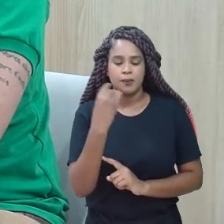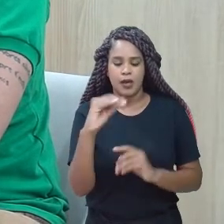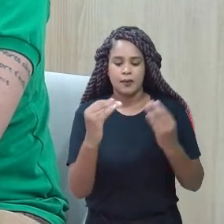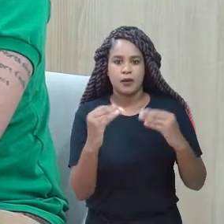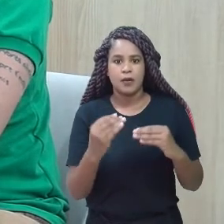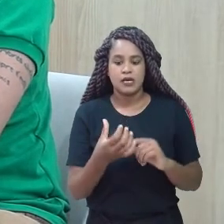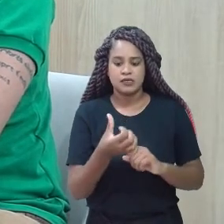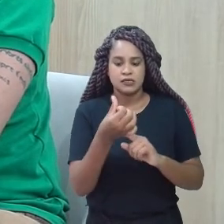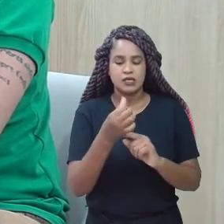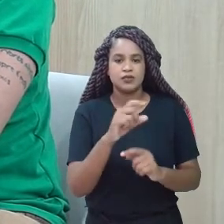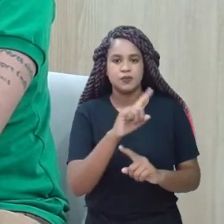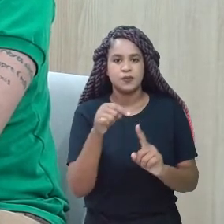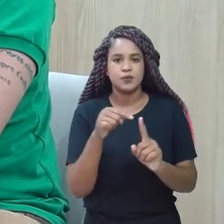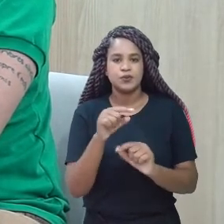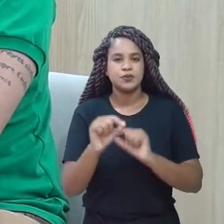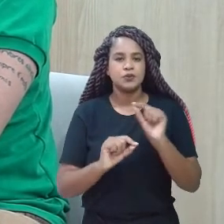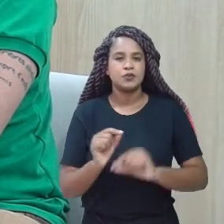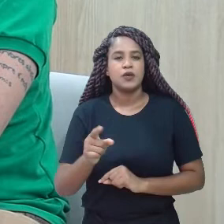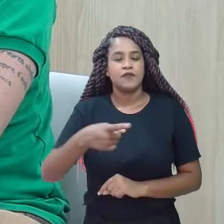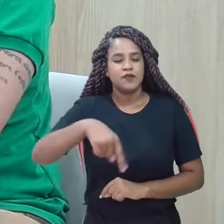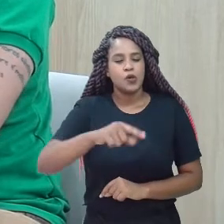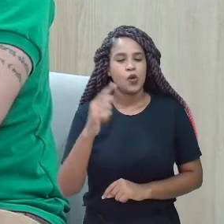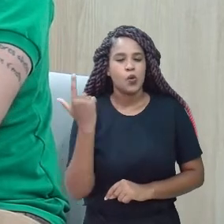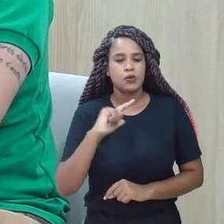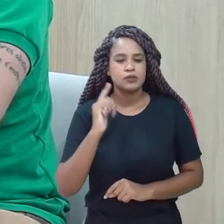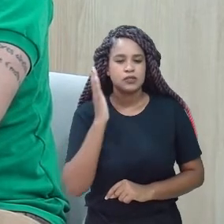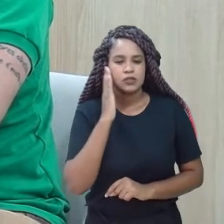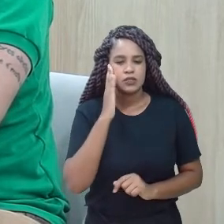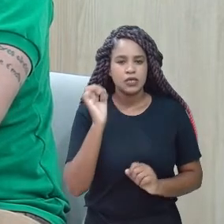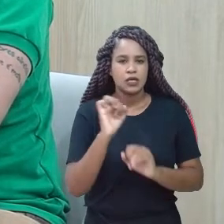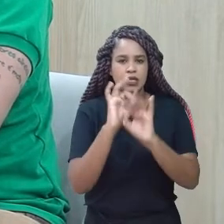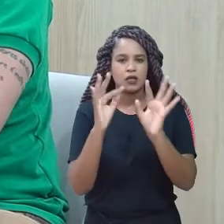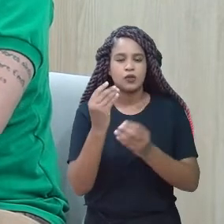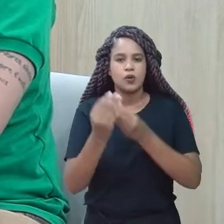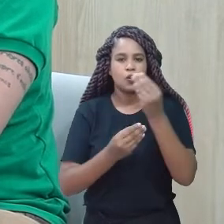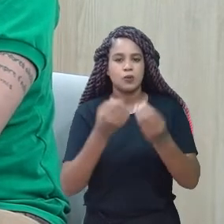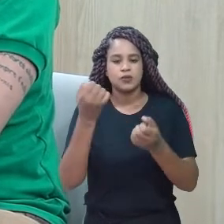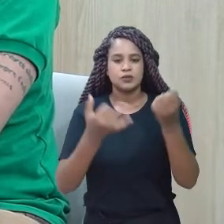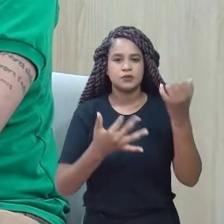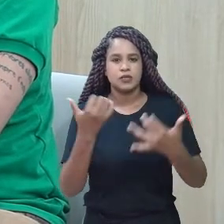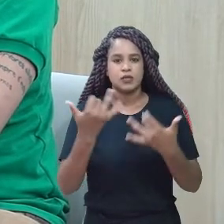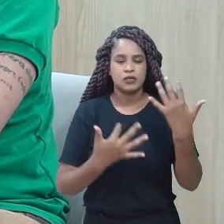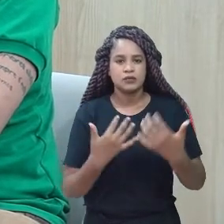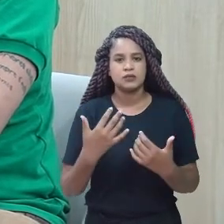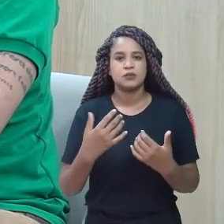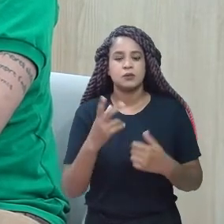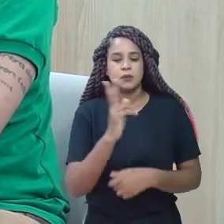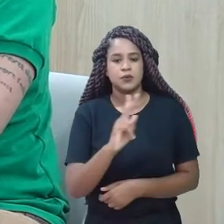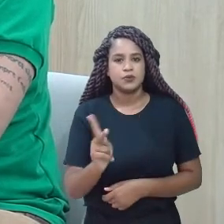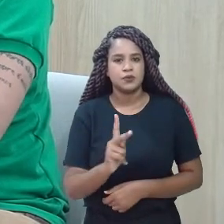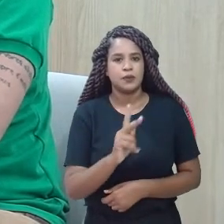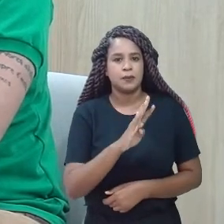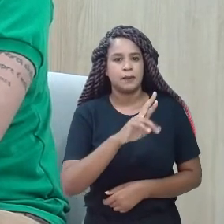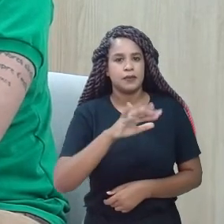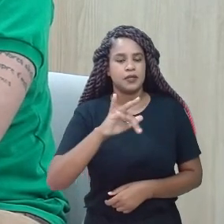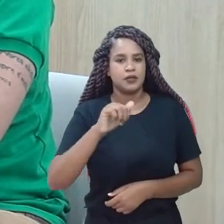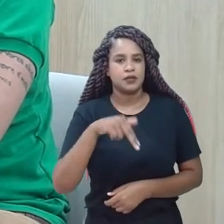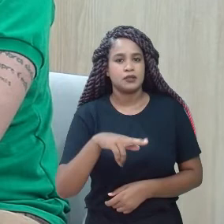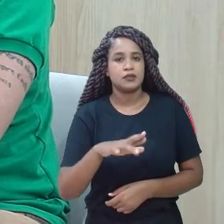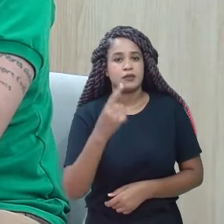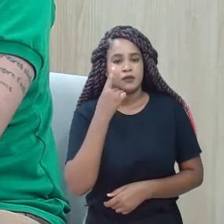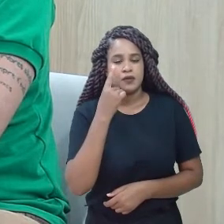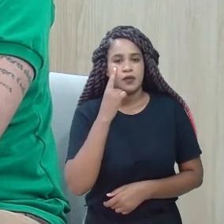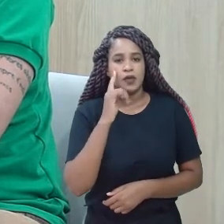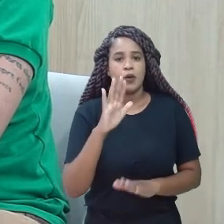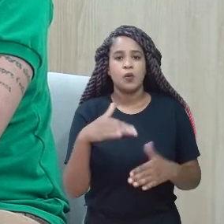agora, que é para você ir pegando a sequência da explicação da professora Briane. Então, eu coloquei, Briane, assim, primeiro, quais os 4 primeiros múltiplos